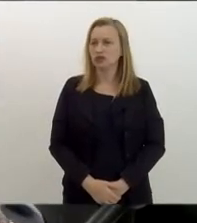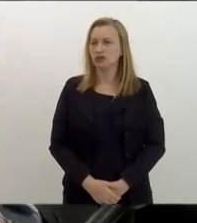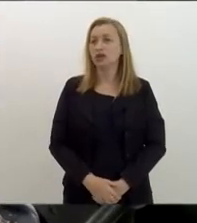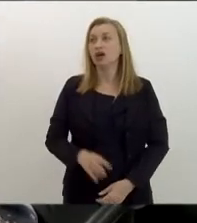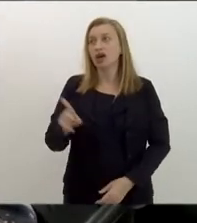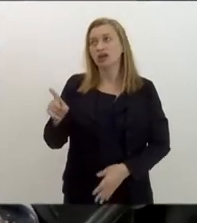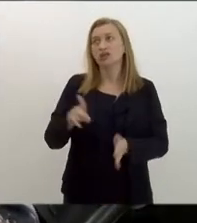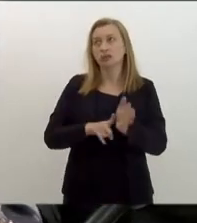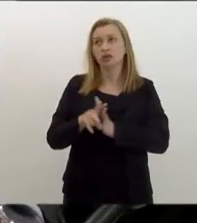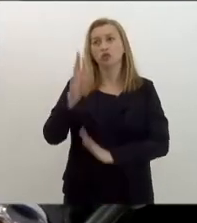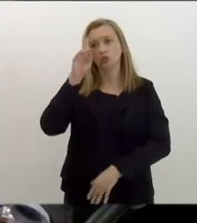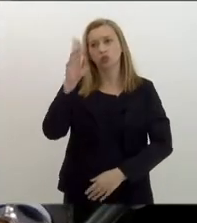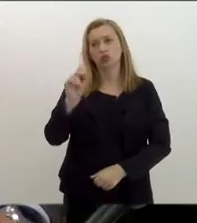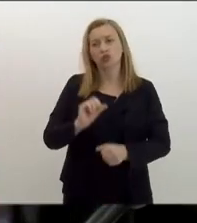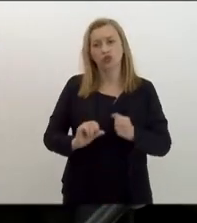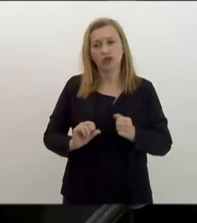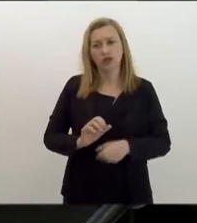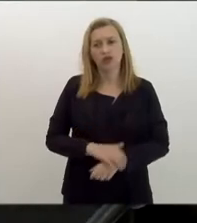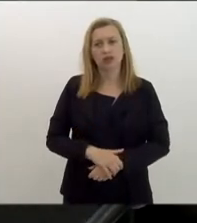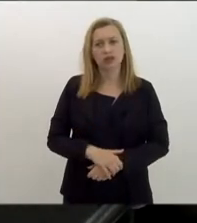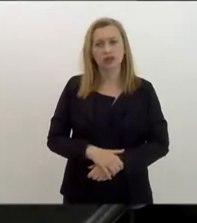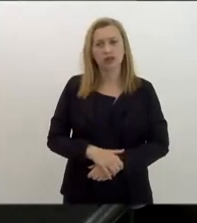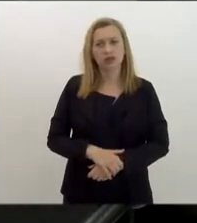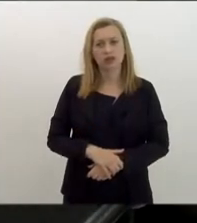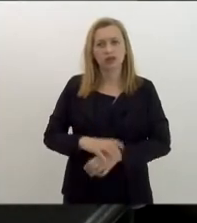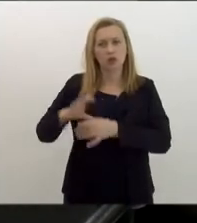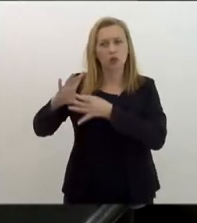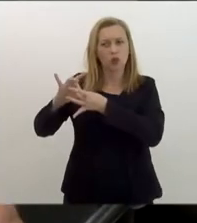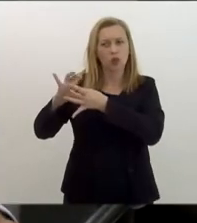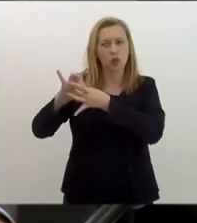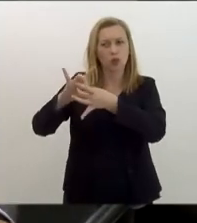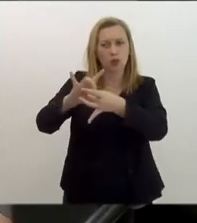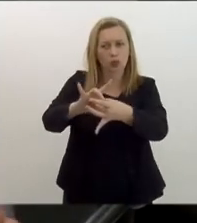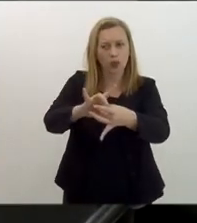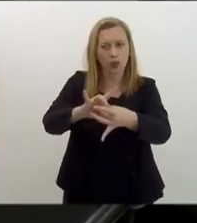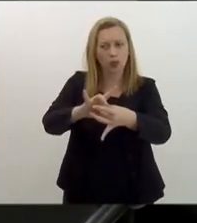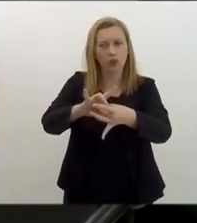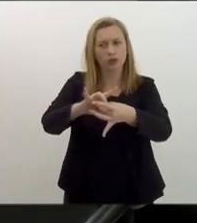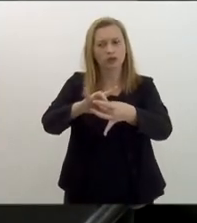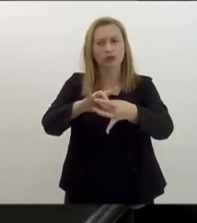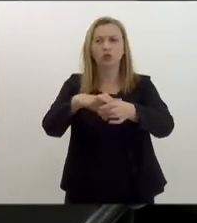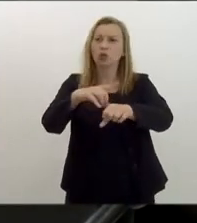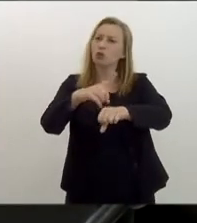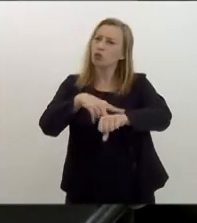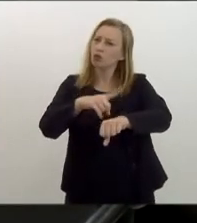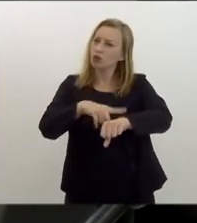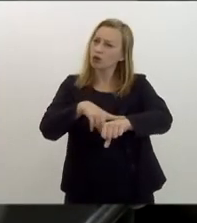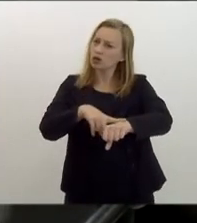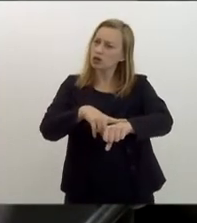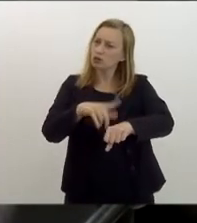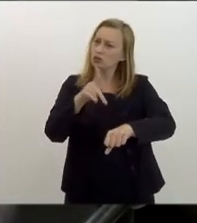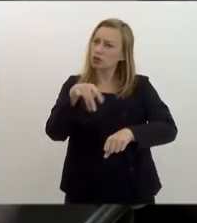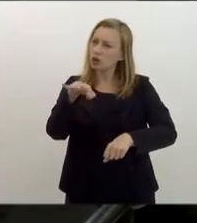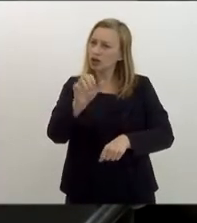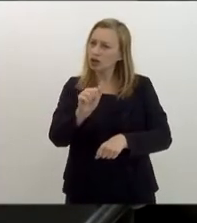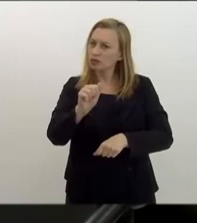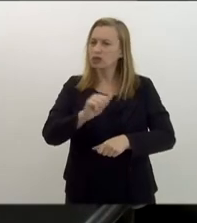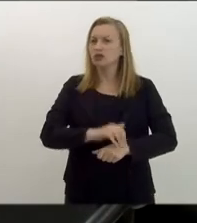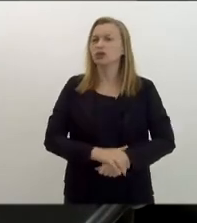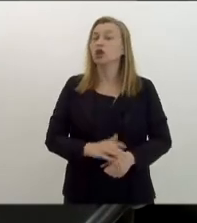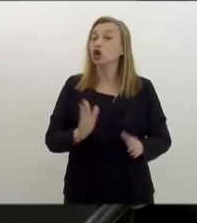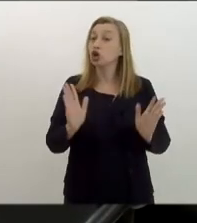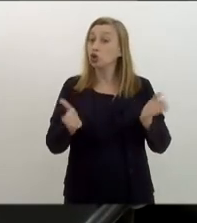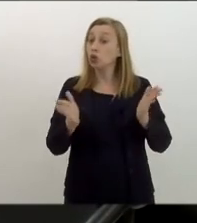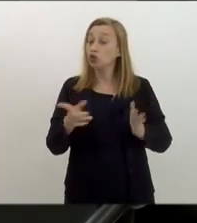pergunta que ela tá pegando de uma forma nevrálgico um momento um programa que